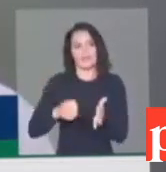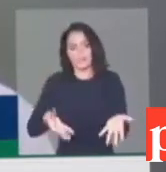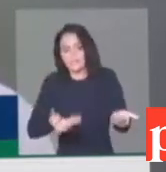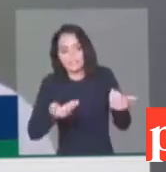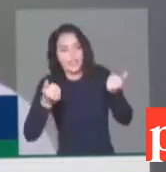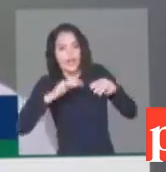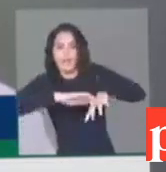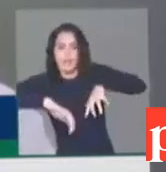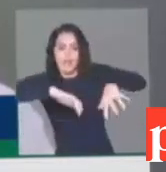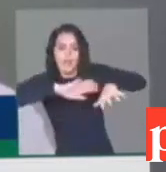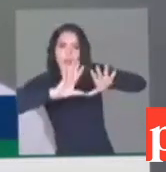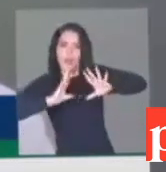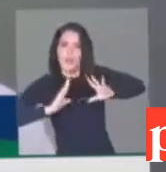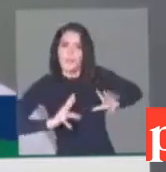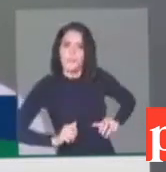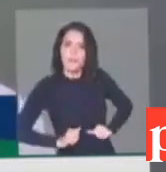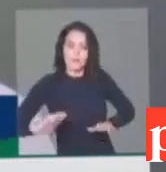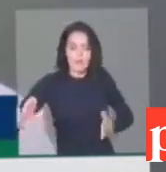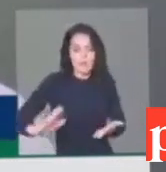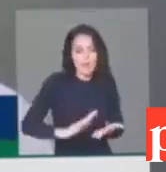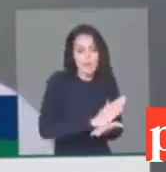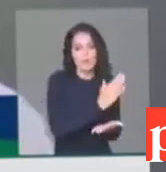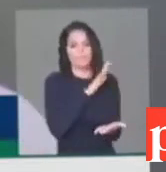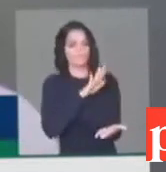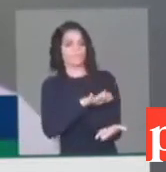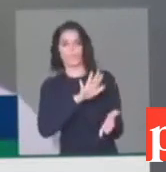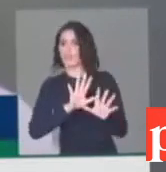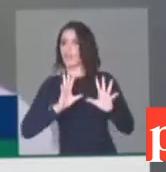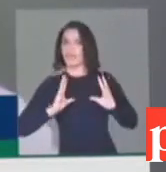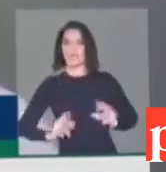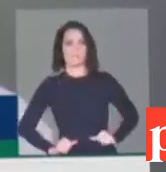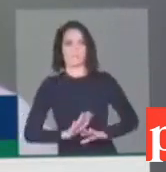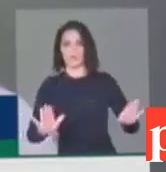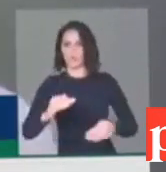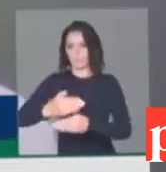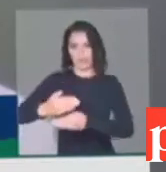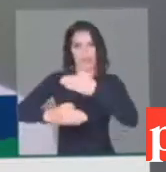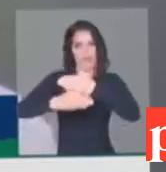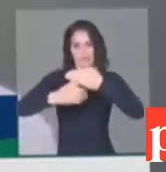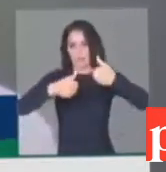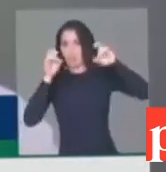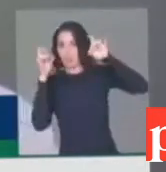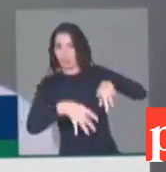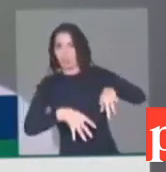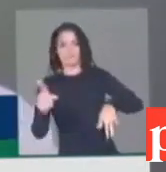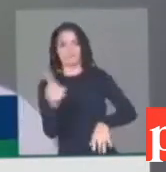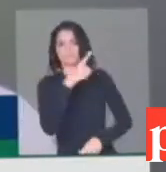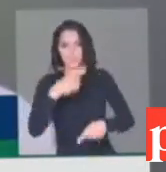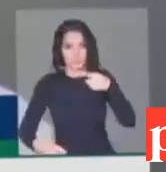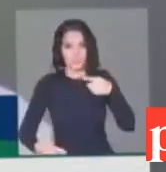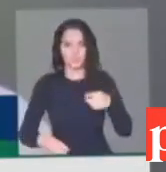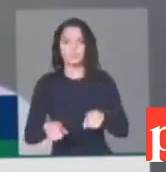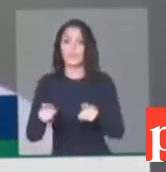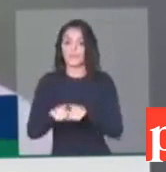e entregar aquele local com outra finalidade que não essa barragem. Nós incluímos aí participação